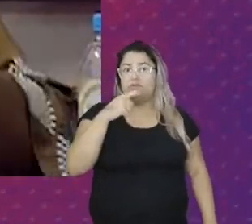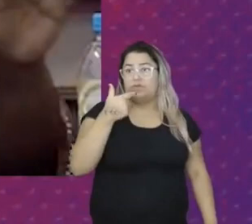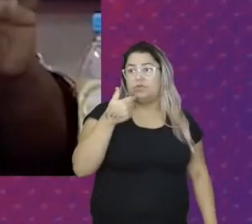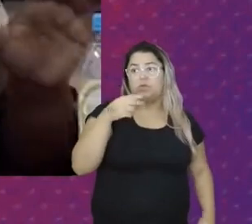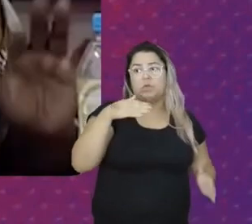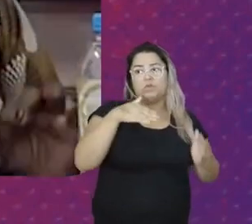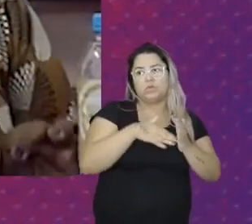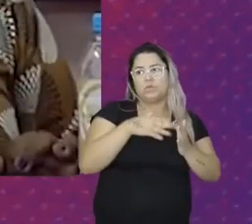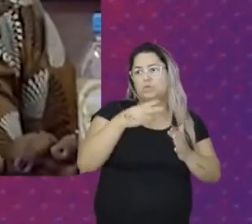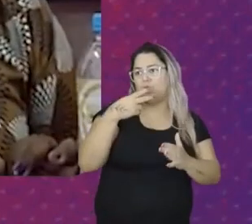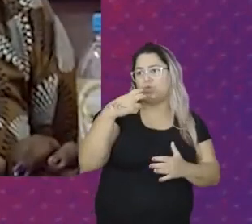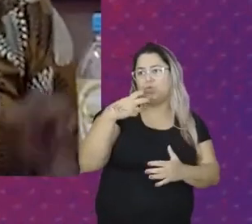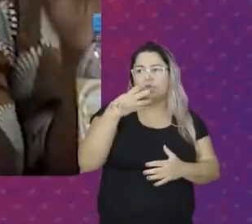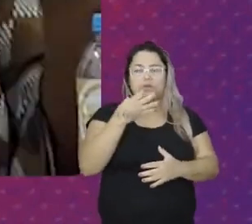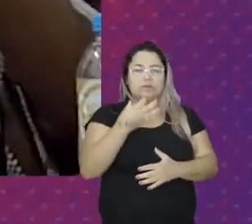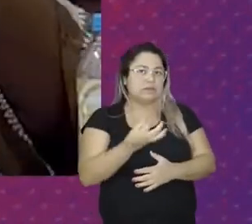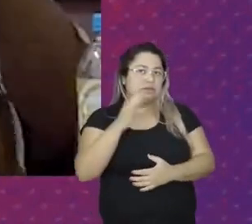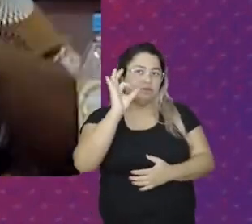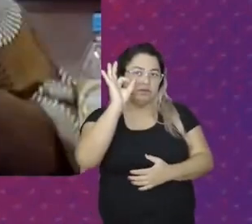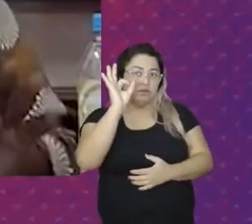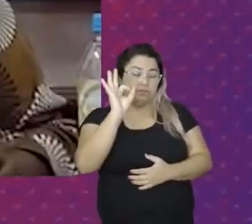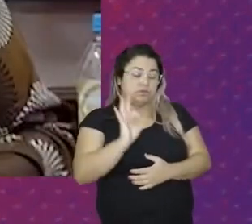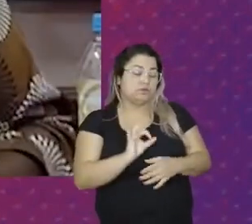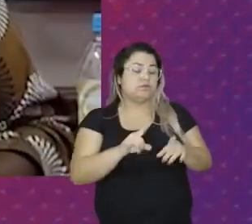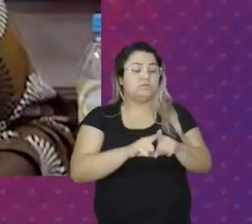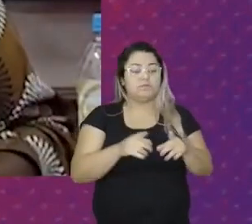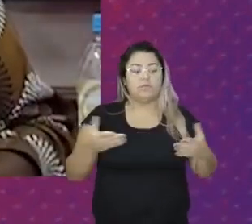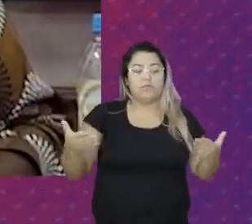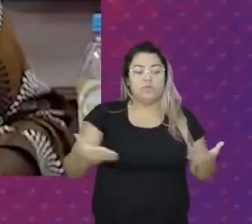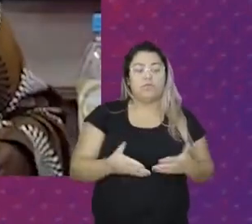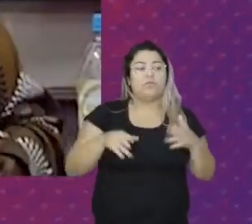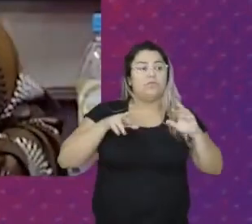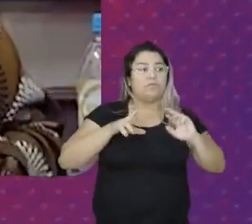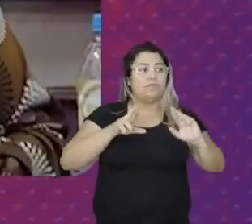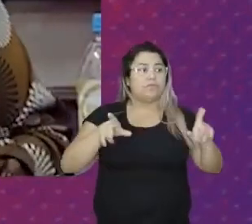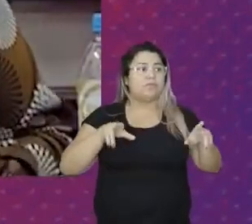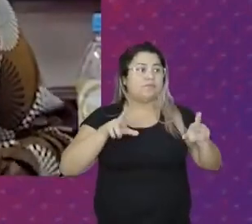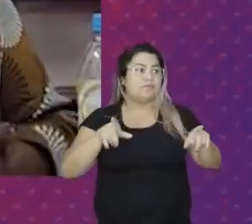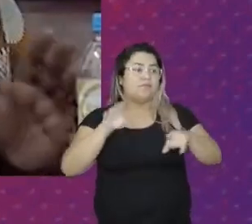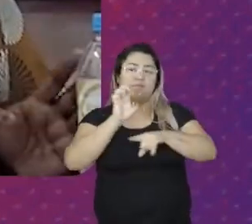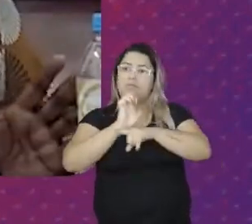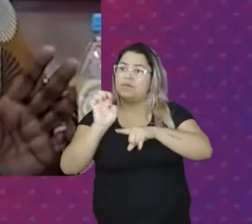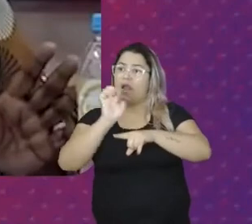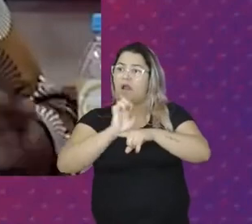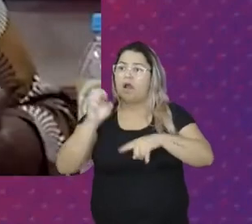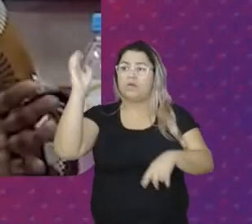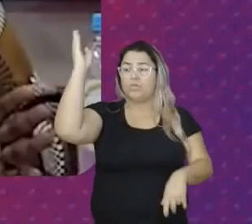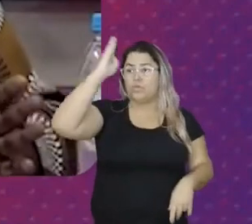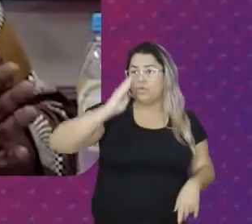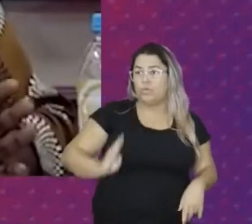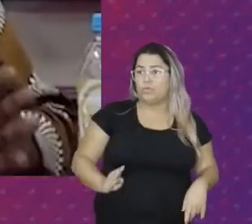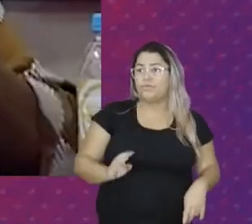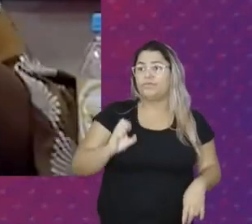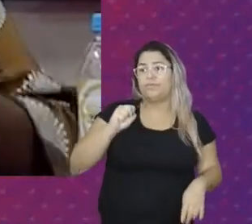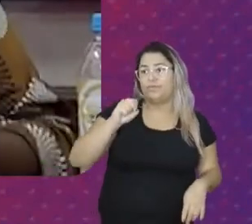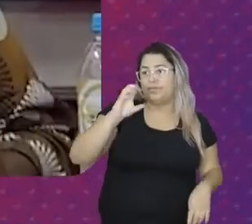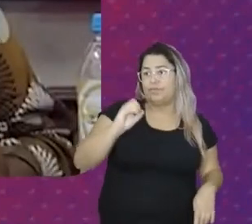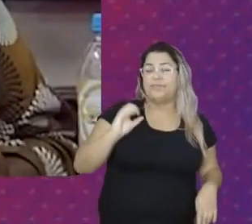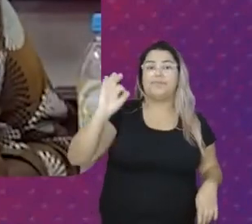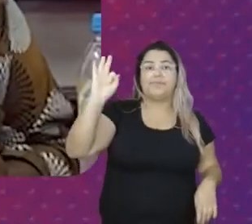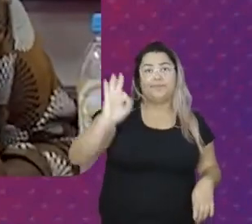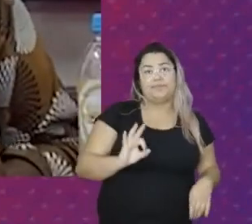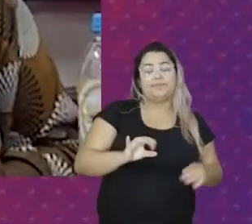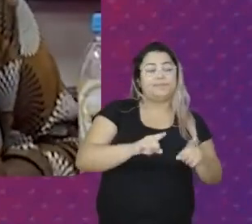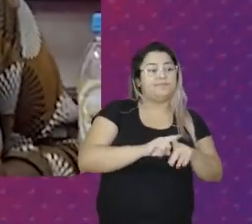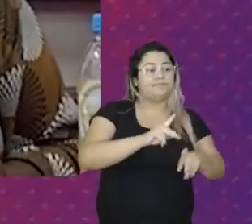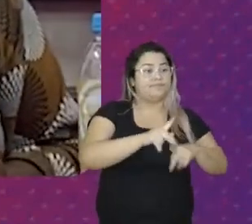54%, 56% que a gente tem hoje nos diferentes estados brasileiros. Nós éramos mais de 80% da